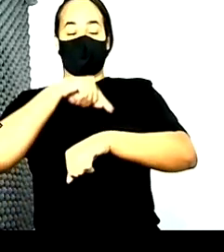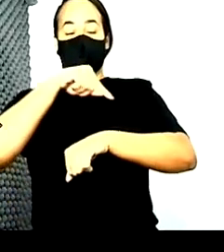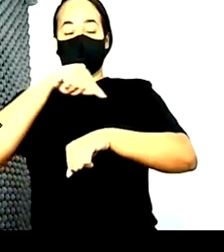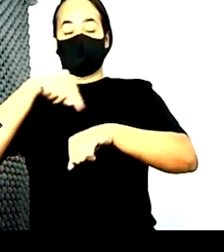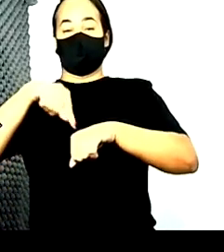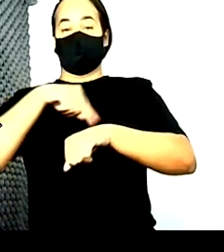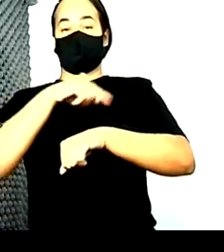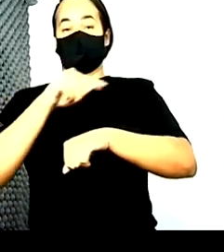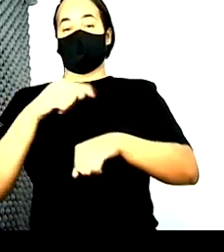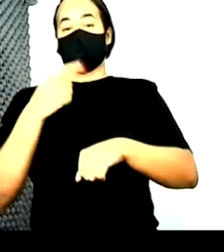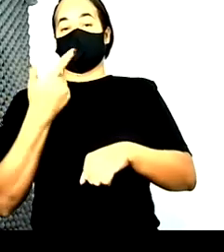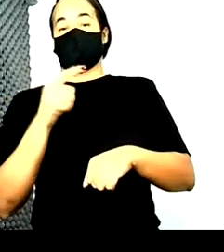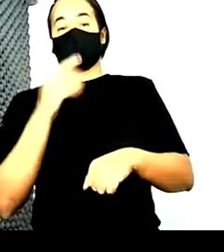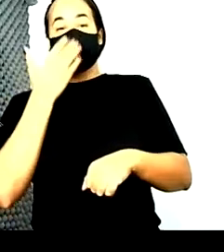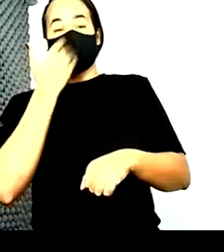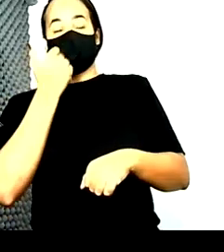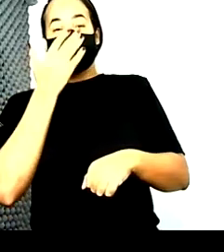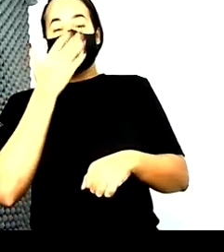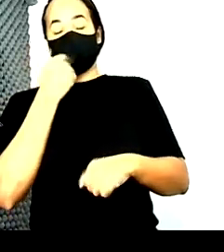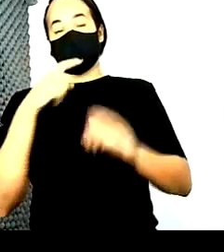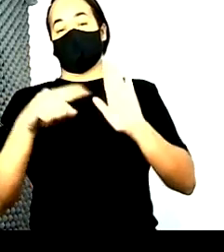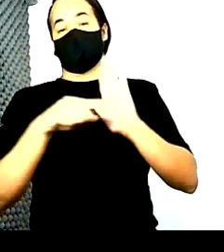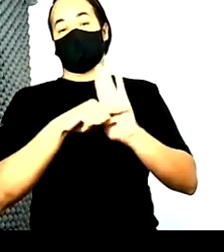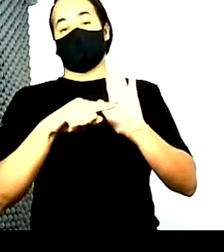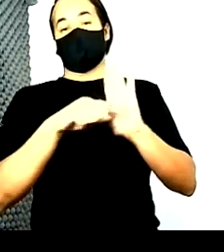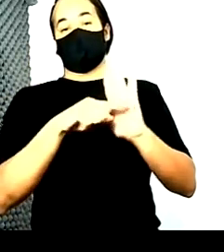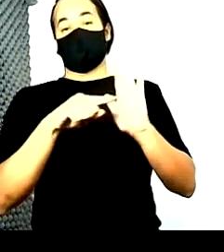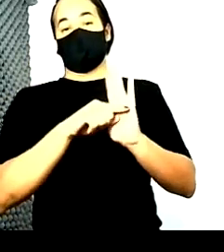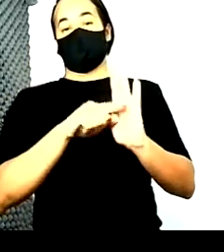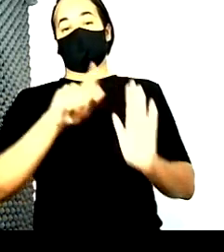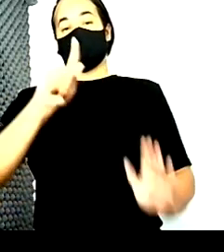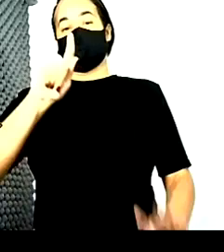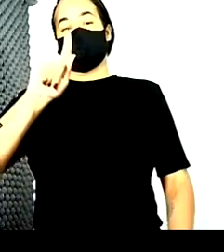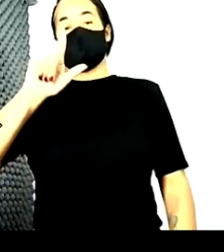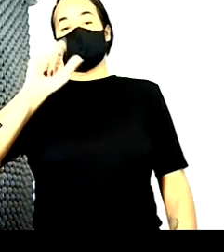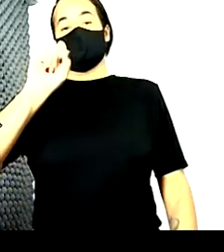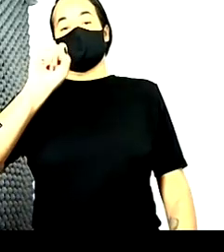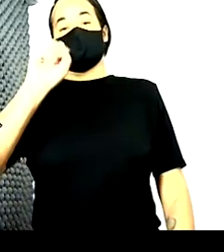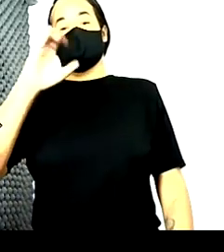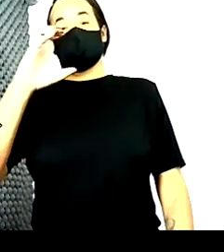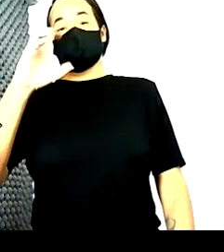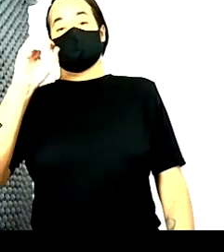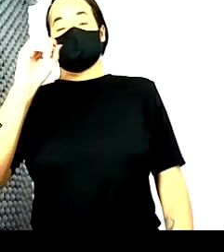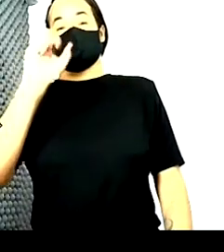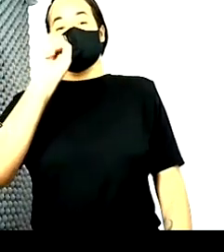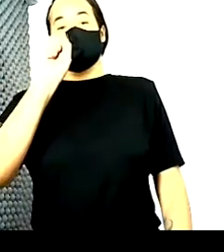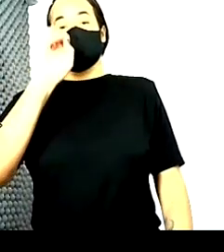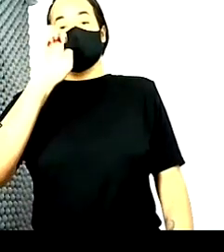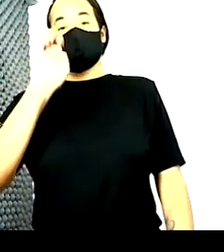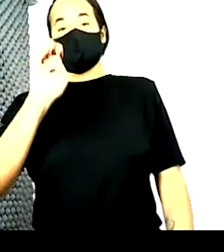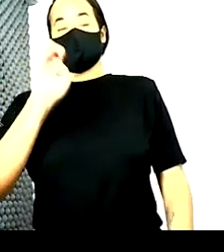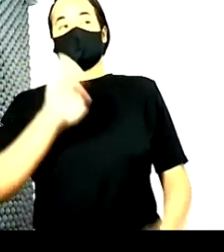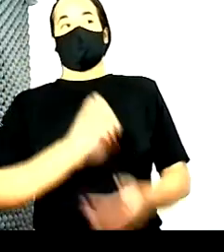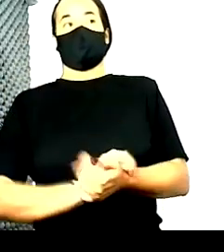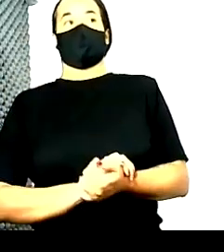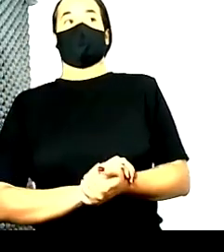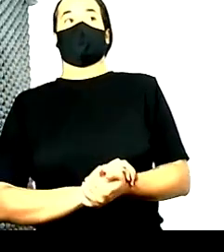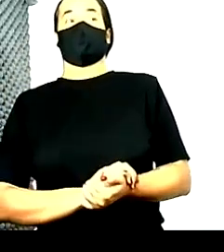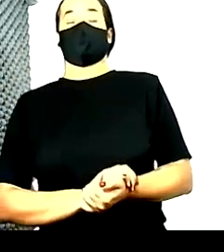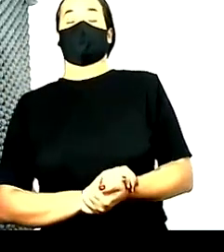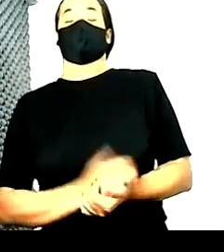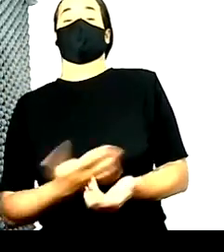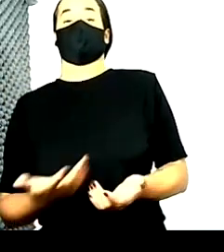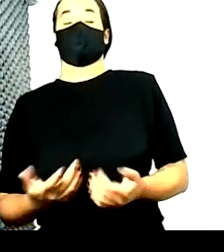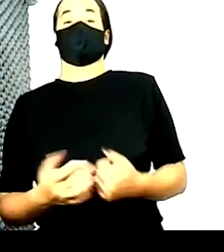o quê? Aquela taxa de glicose que é importante para dar energia no nosso sangue. Bem, e as últimas glândulas que